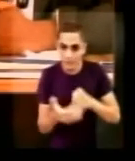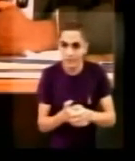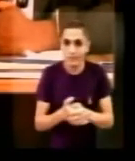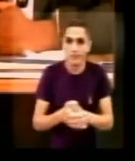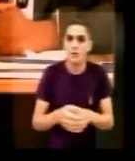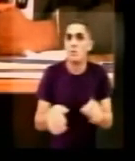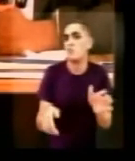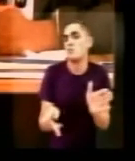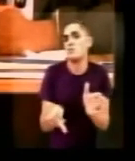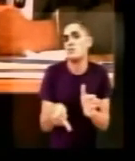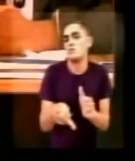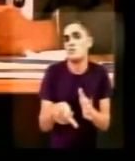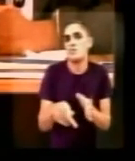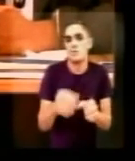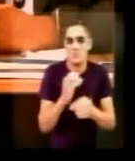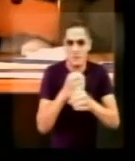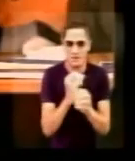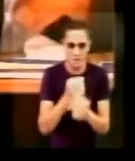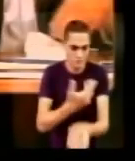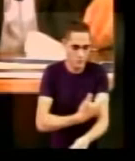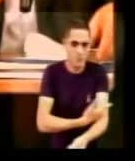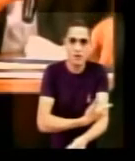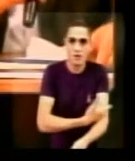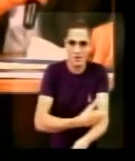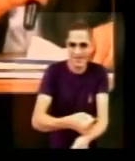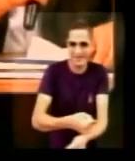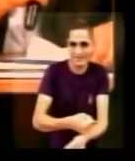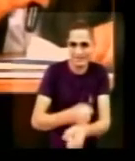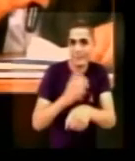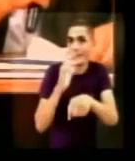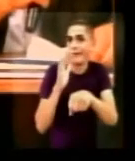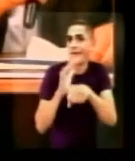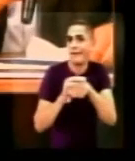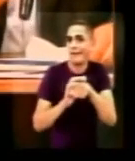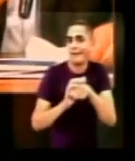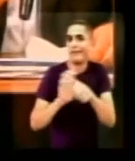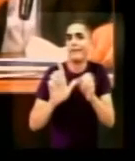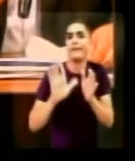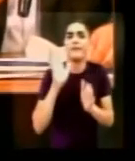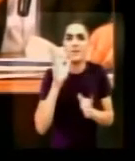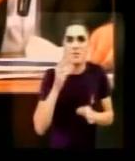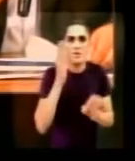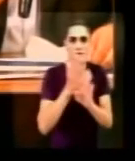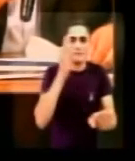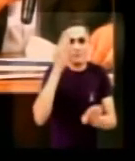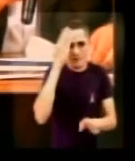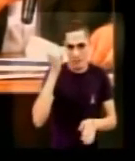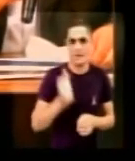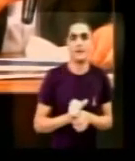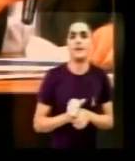uma doença tardia, e que muitos deles já estão recuperados. E